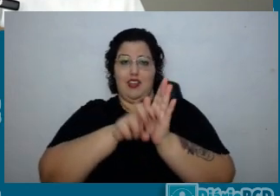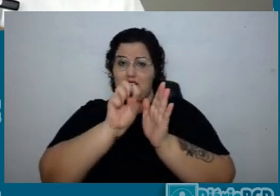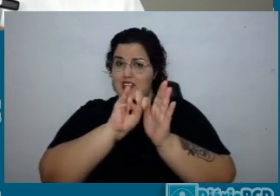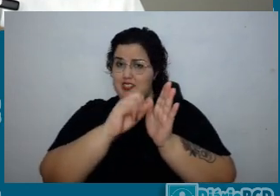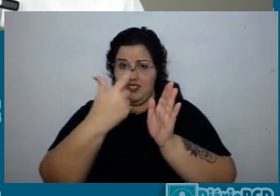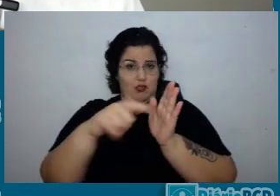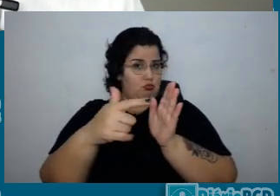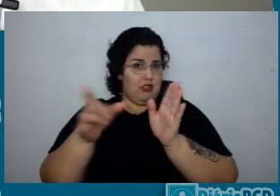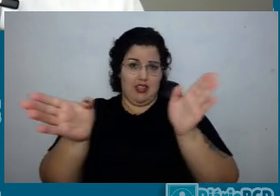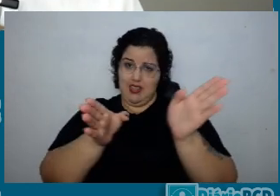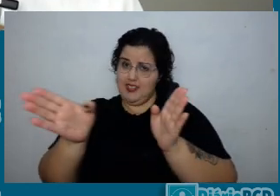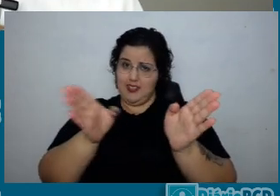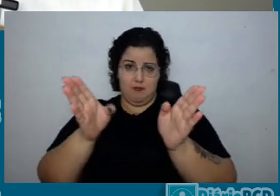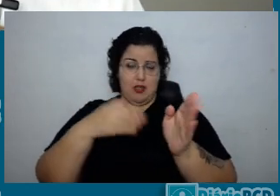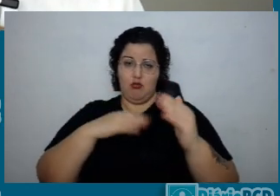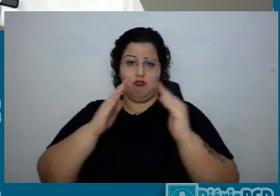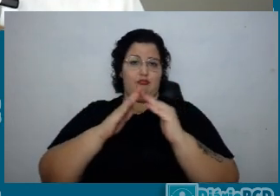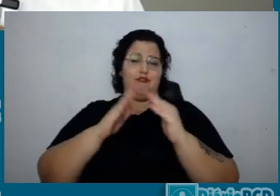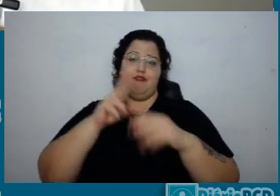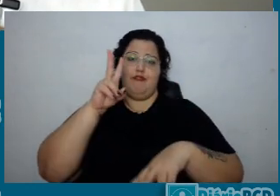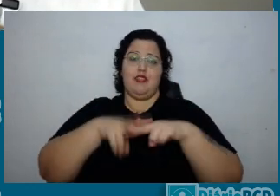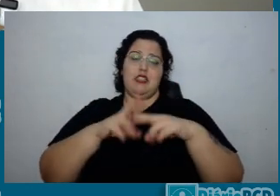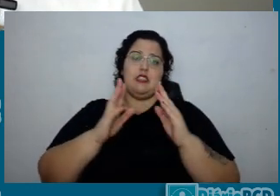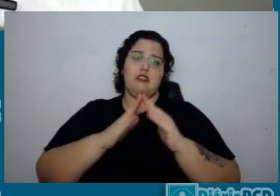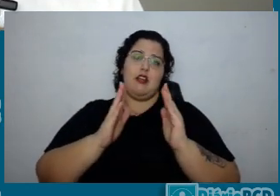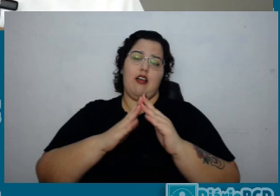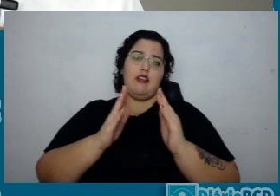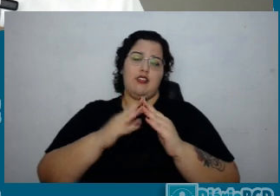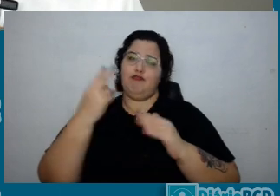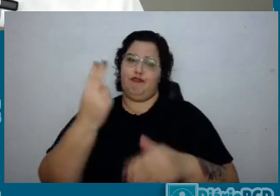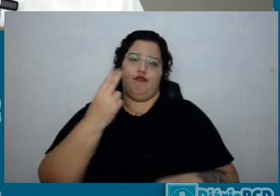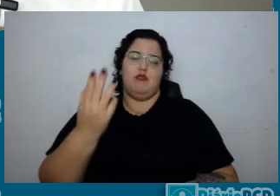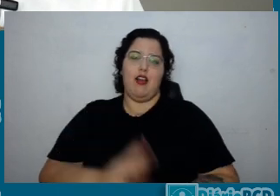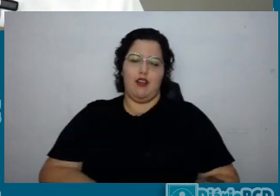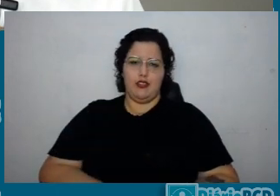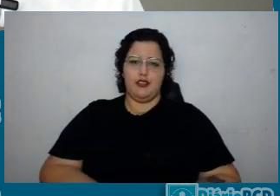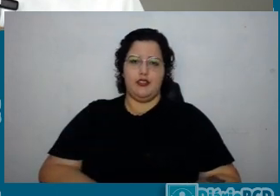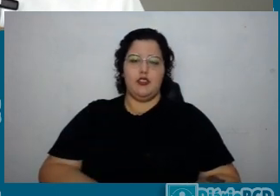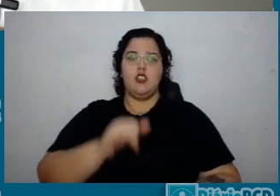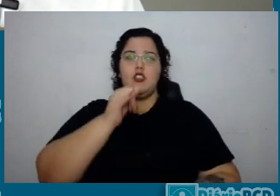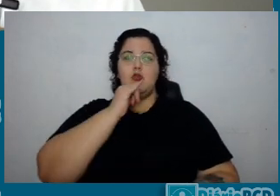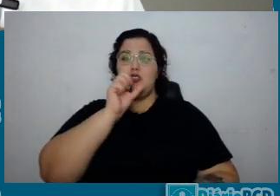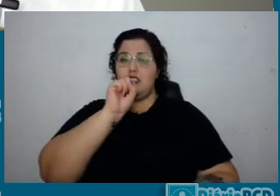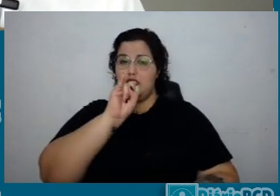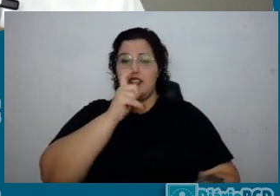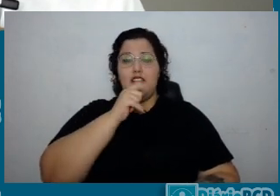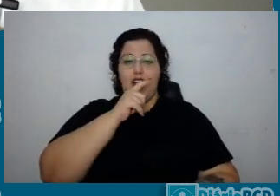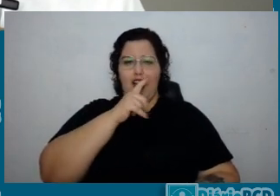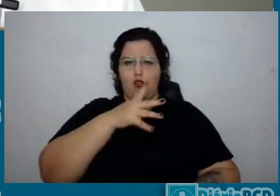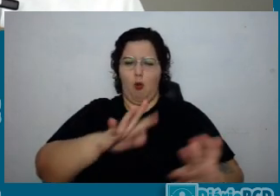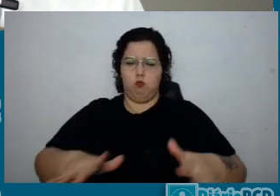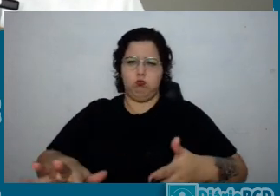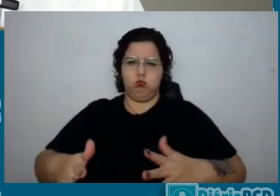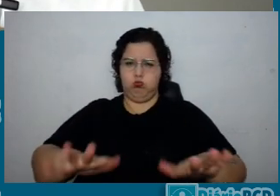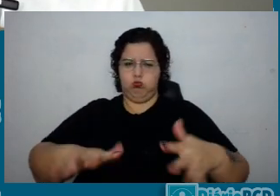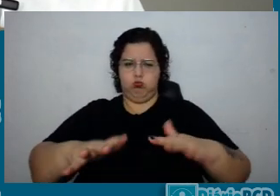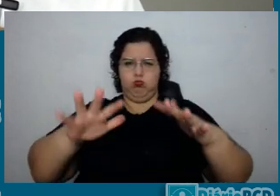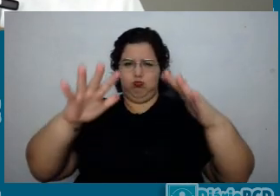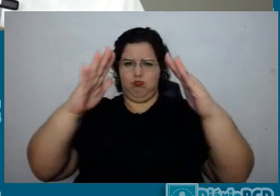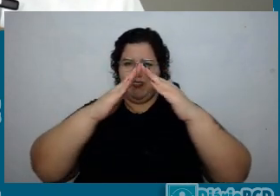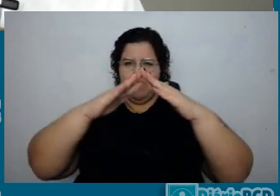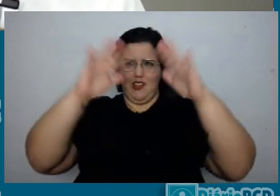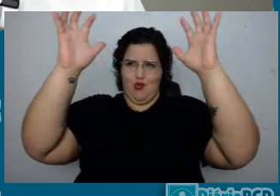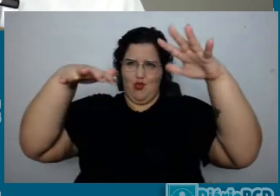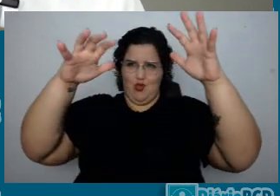fico encarcerada, literalmente, numa casa, numa situação, por exemplo, de uma enchente, né? Precisaria